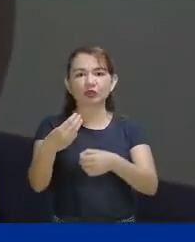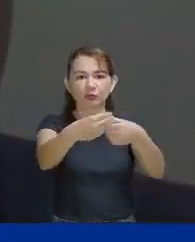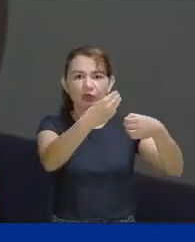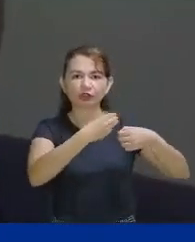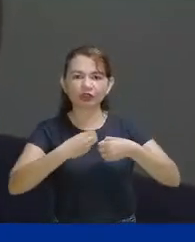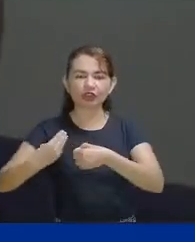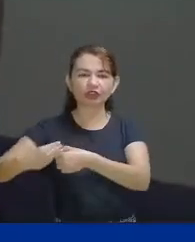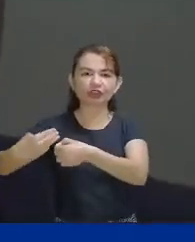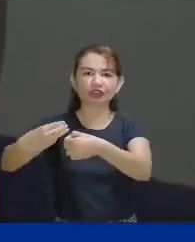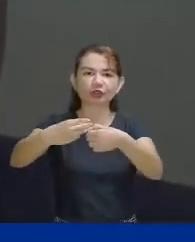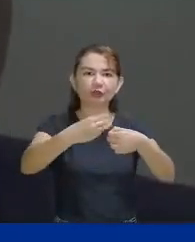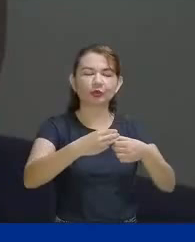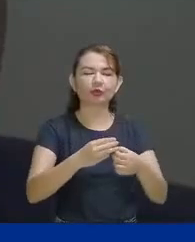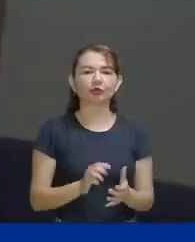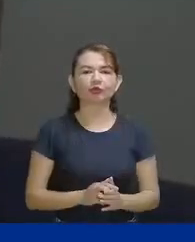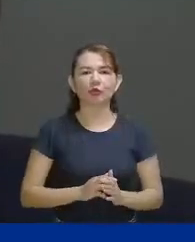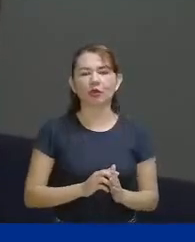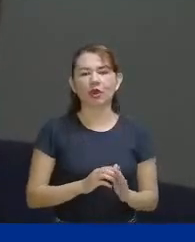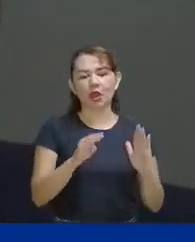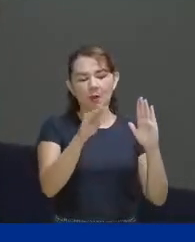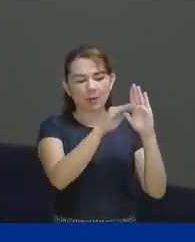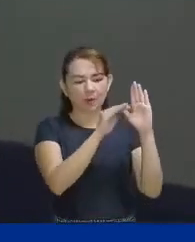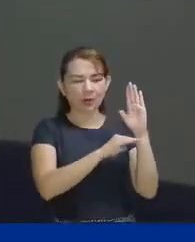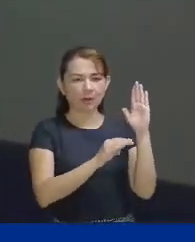5077985 uma tabela de comparação naquele momento.